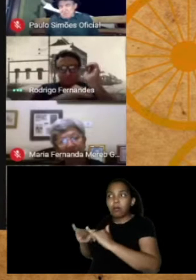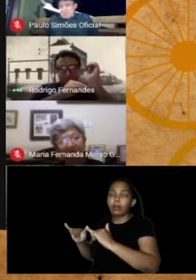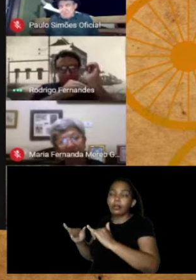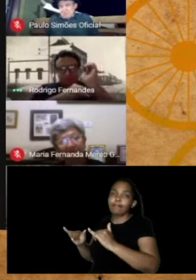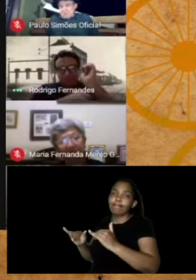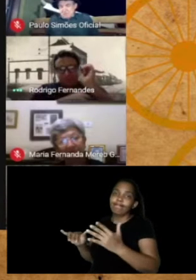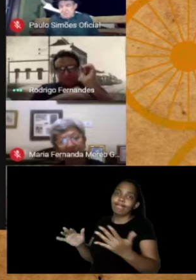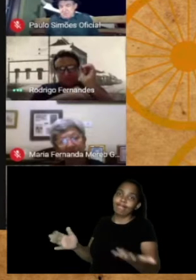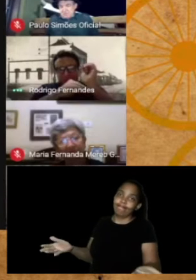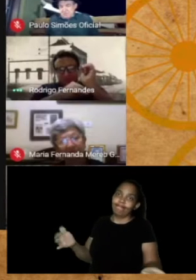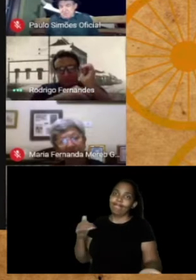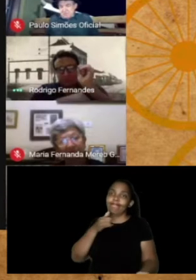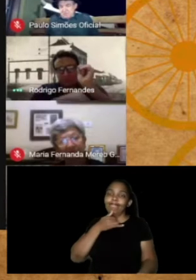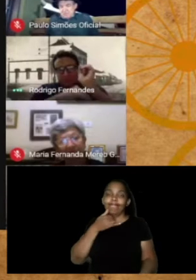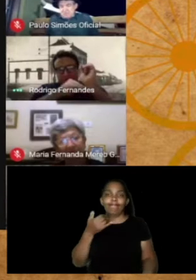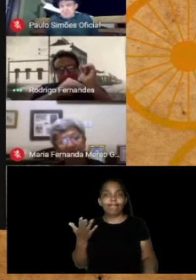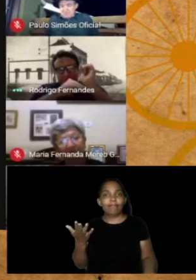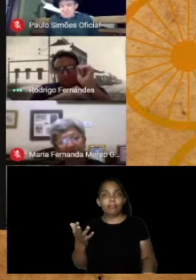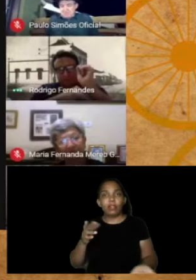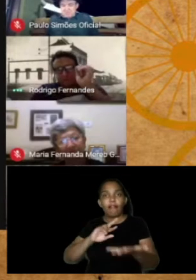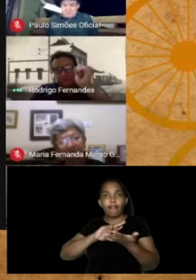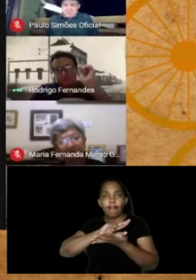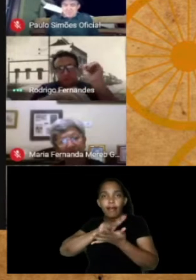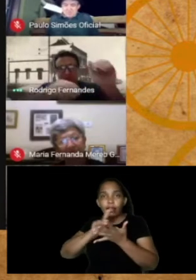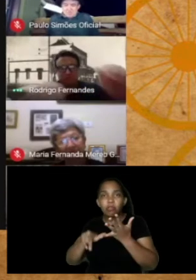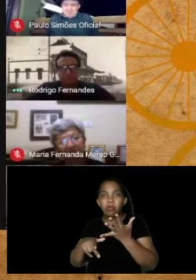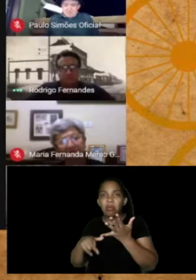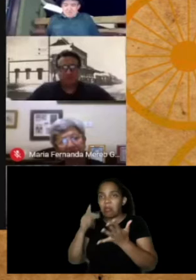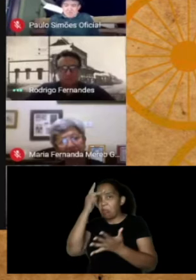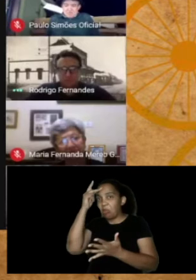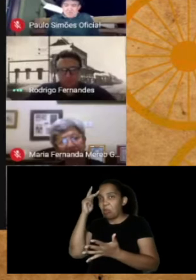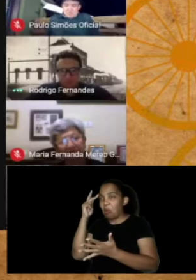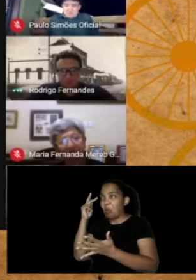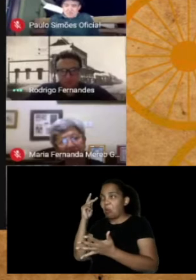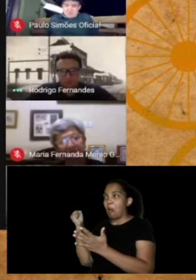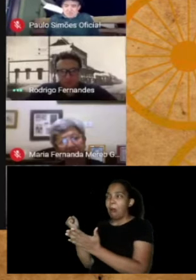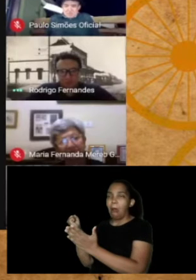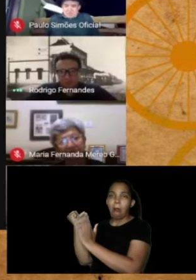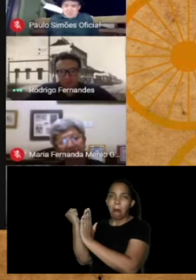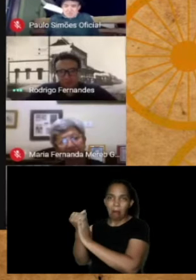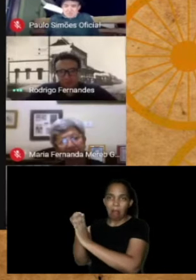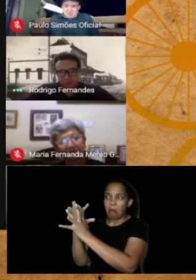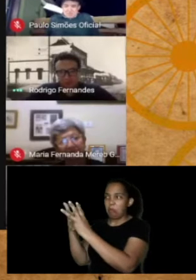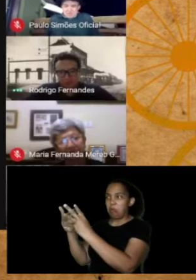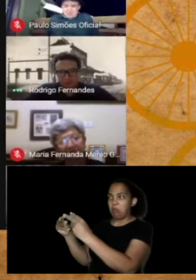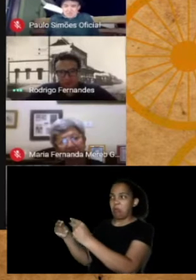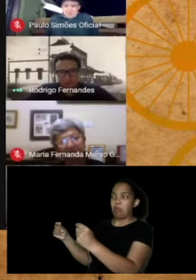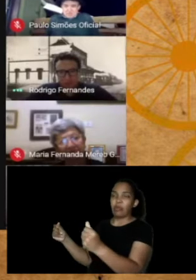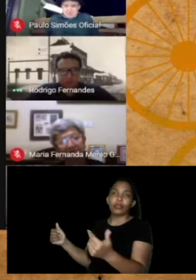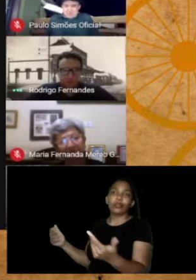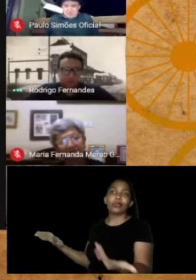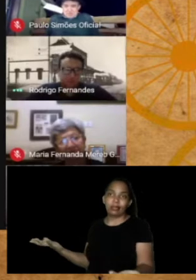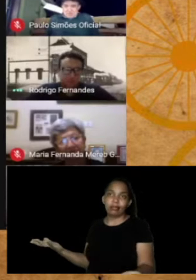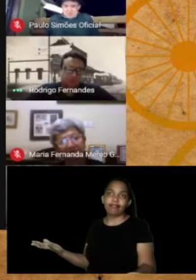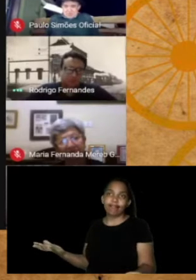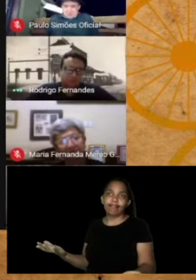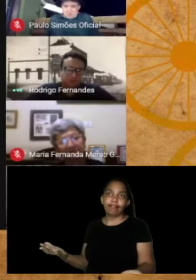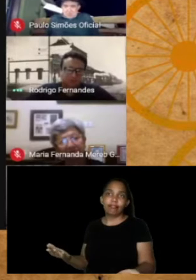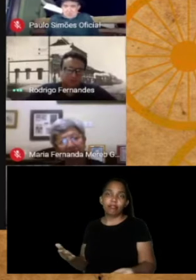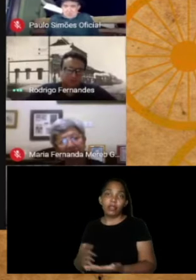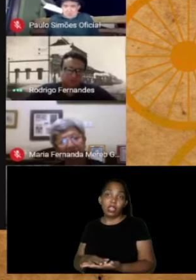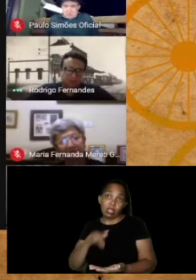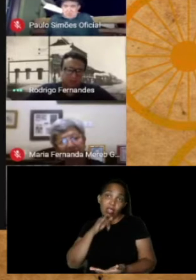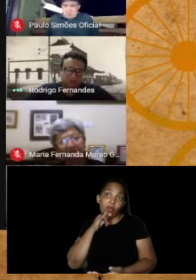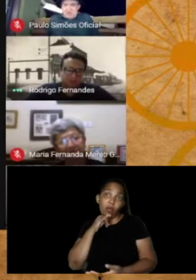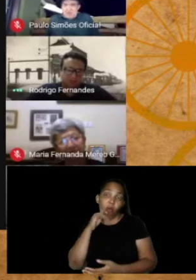nesse momento, vários bens foram destruídos na mesma hora pelos donos para não serem tombados. O Hotel Modelo lá em